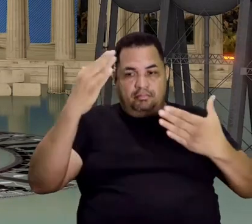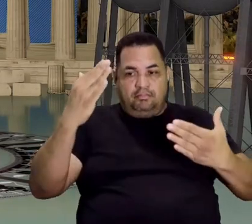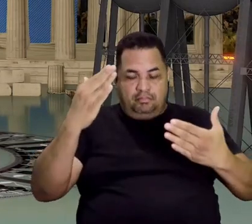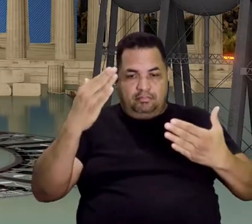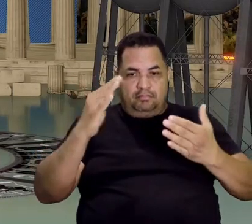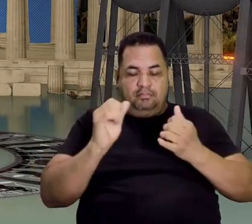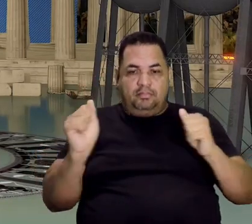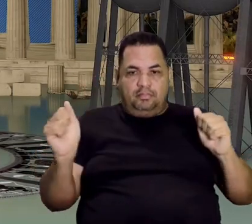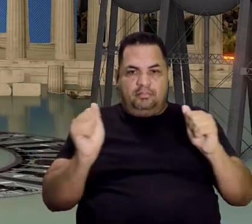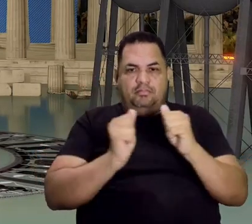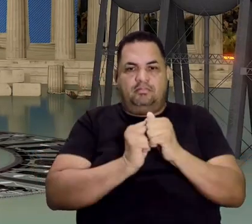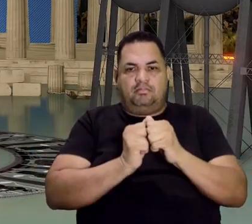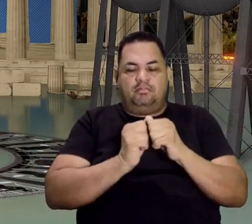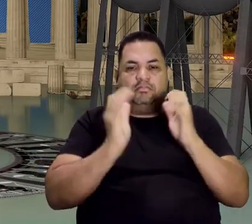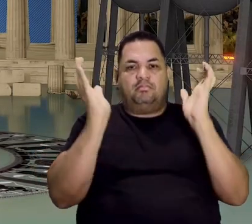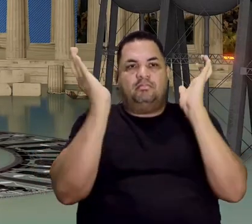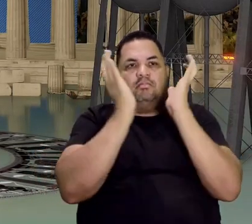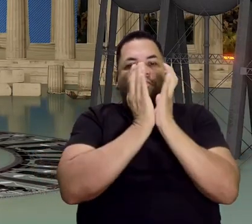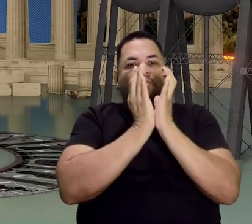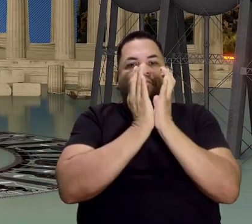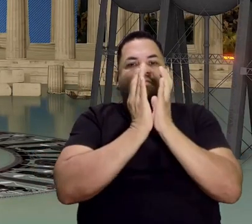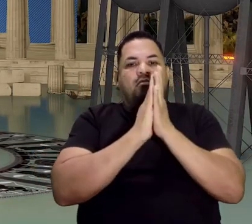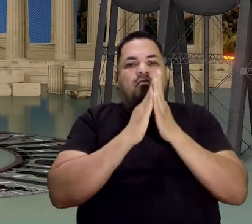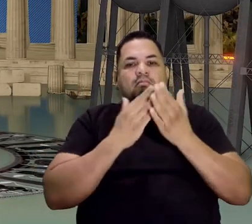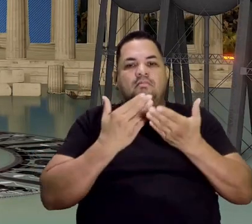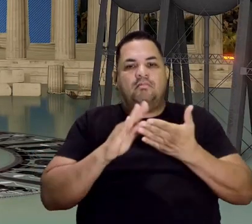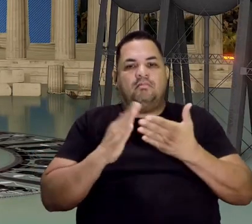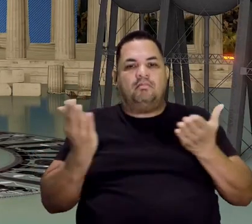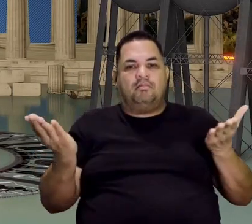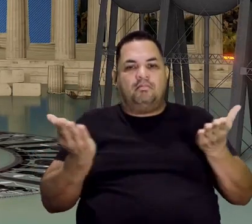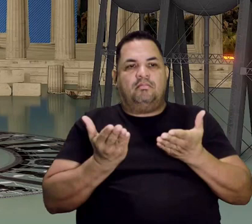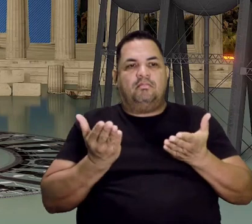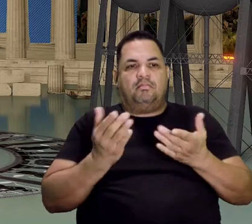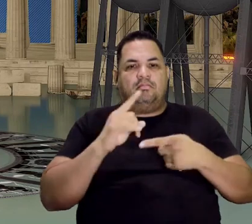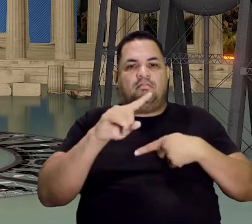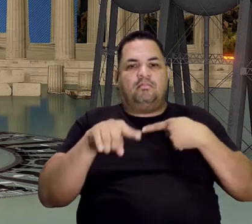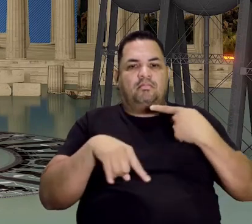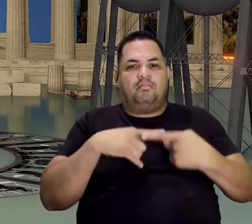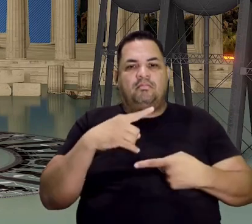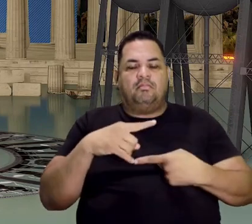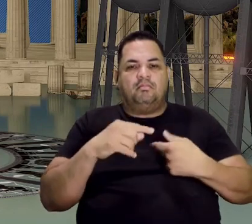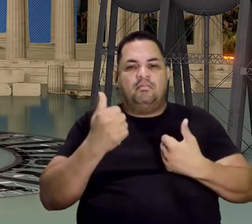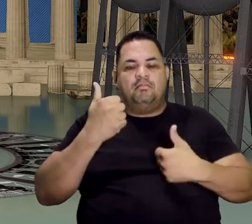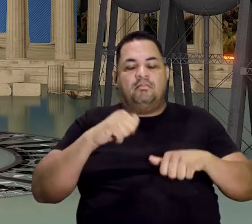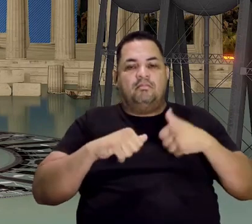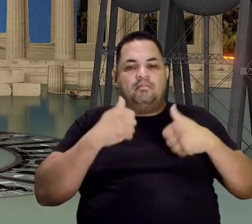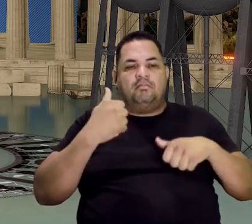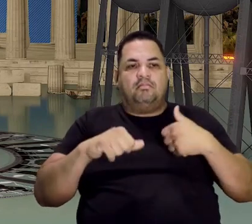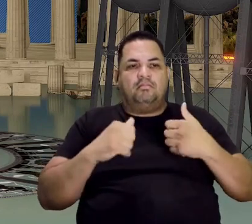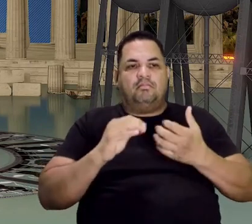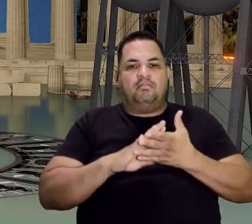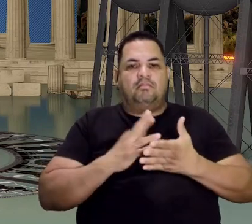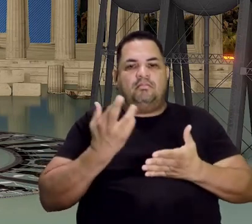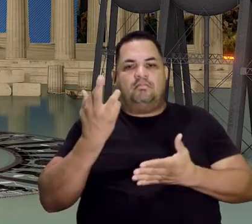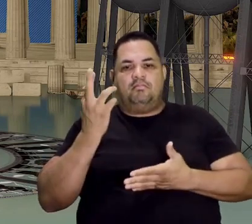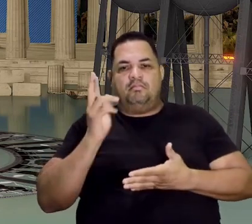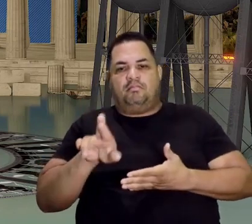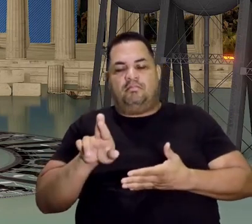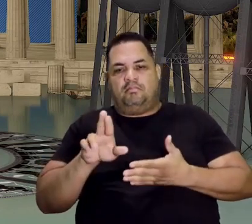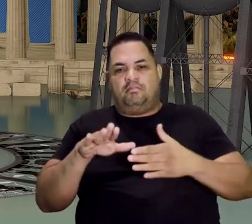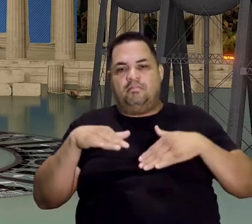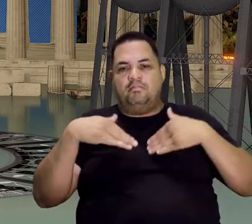por caminhar com a gente até nessa unidade. Passaremos agora, ó, um trampolim, depois da avaliação, tem a